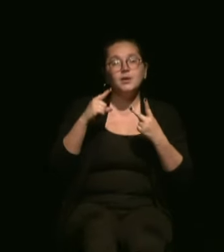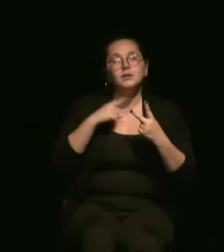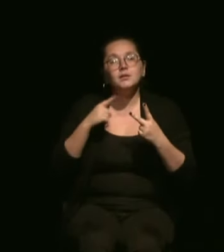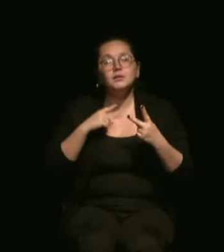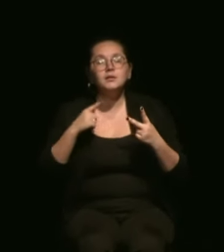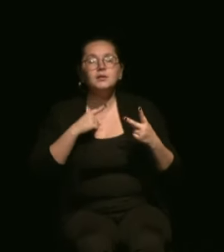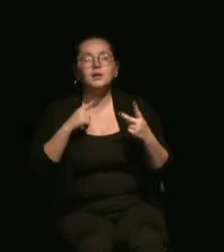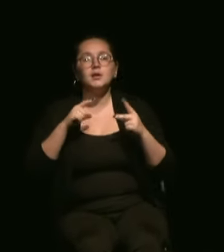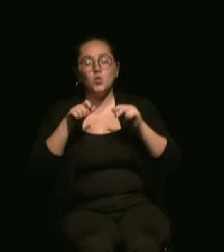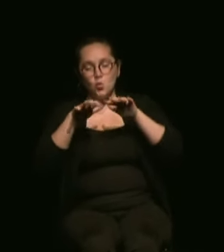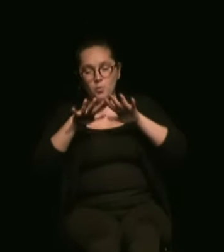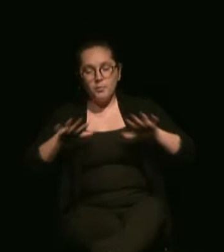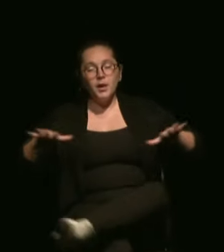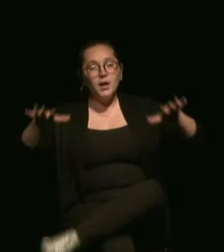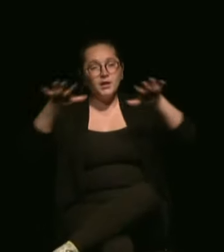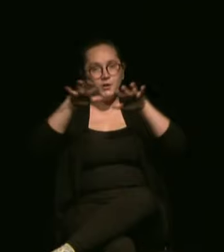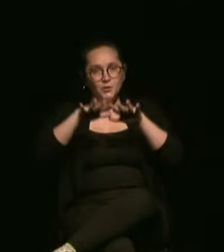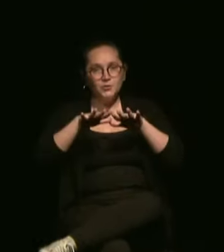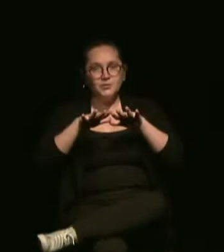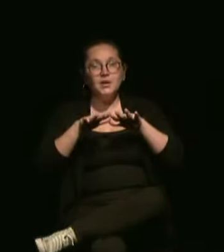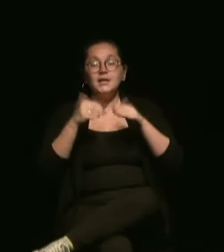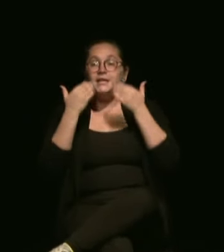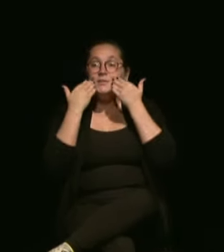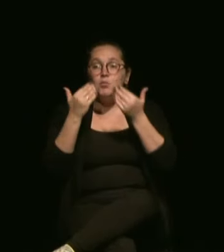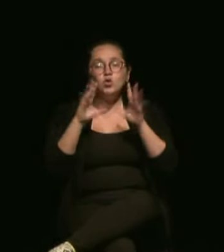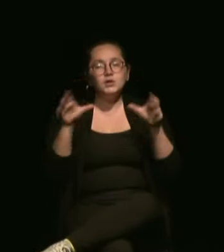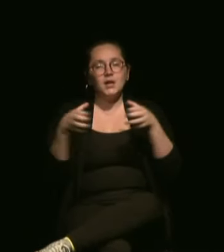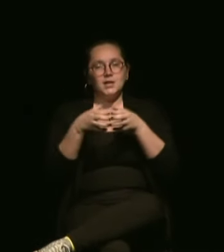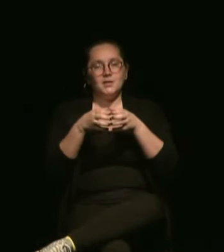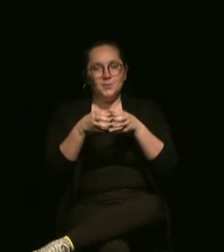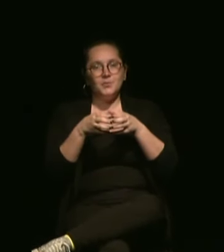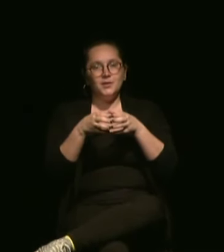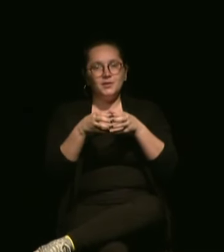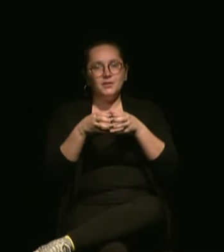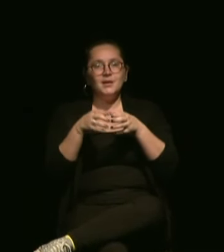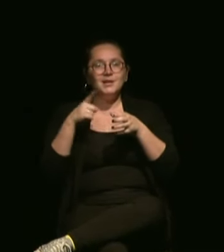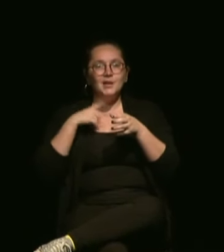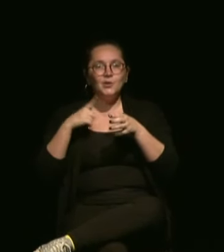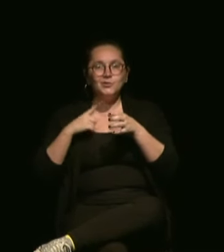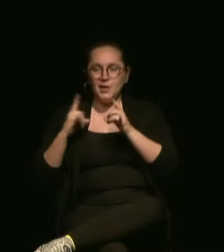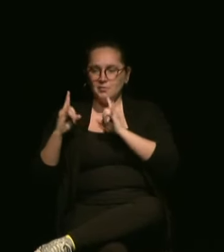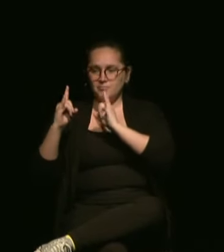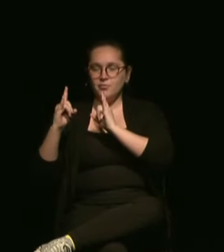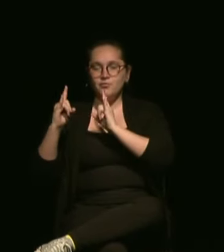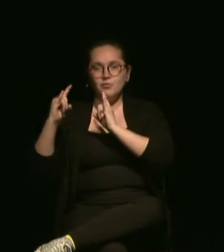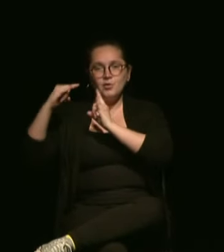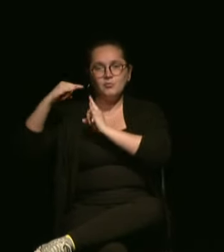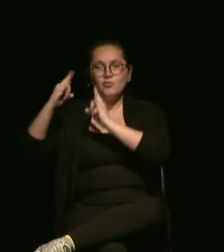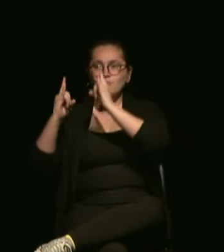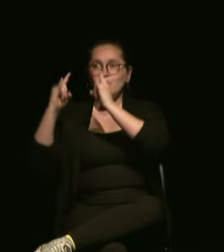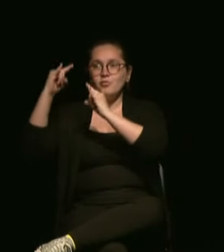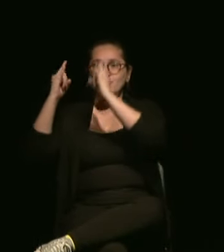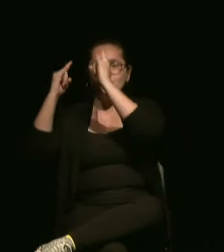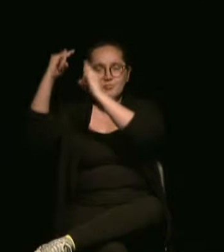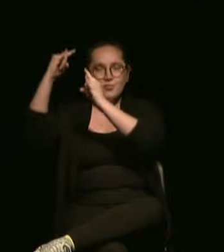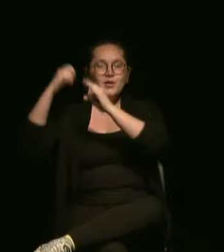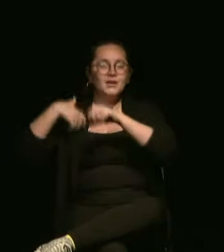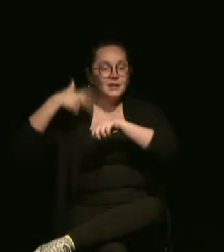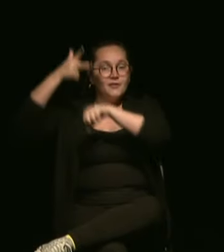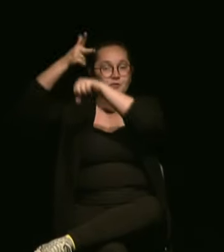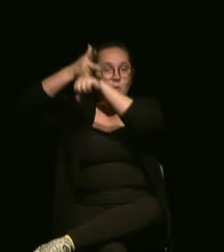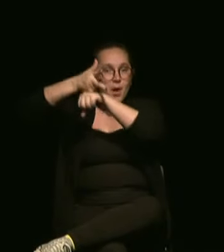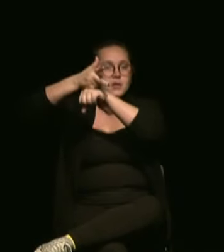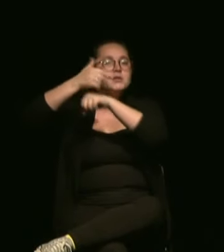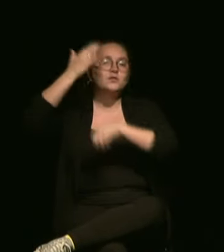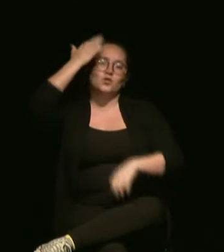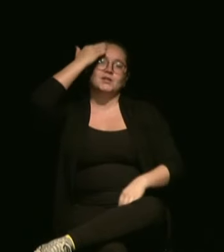segunda câmera que mostra a equipe. Mostra, portanto, os andaimes da filmagem, ou da construção da filmagem. Você sabe como a filmagem